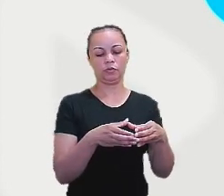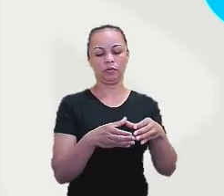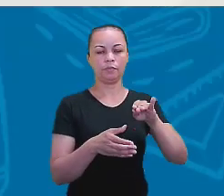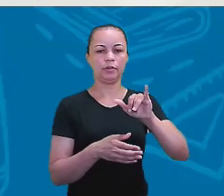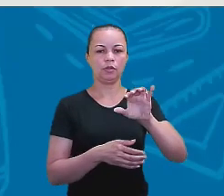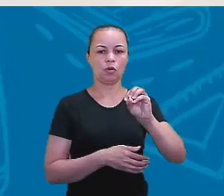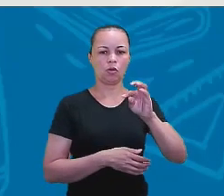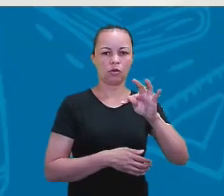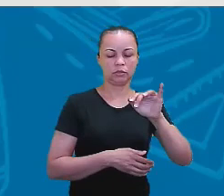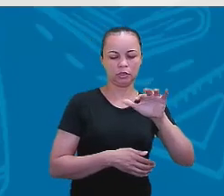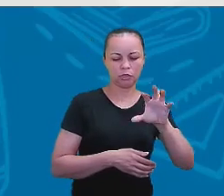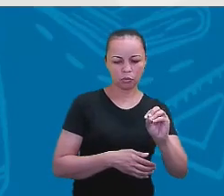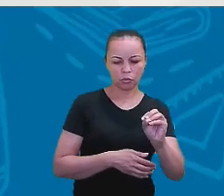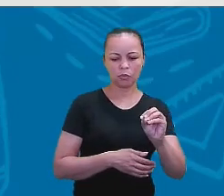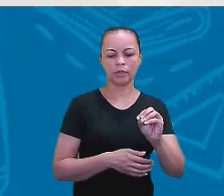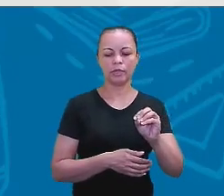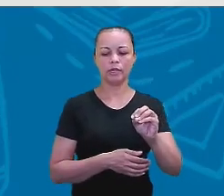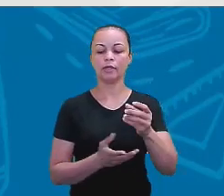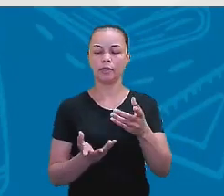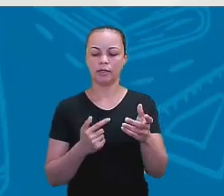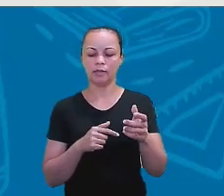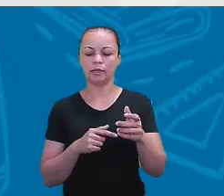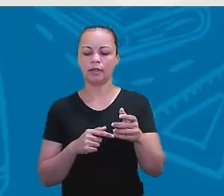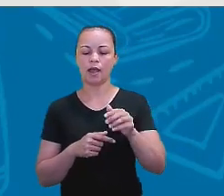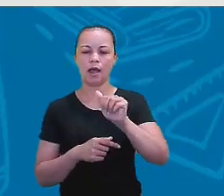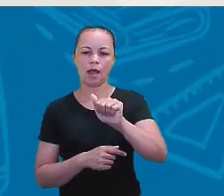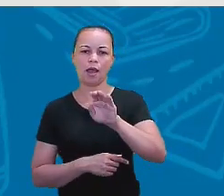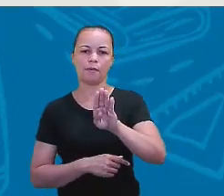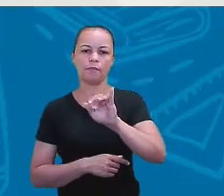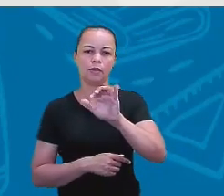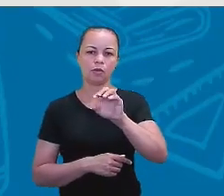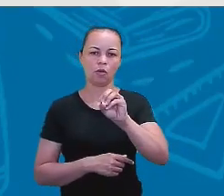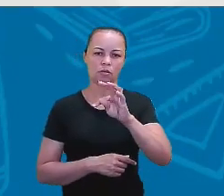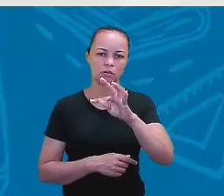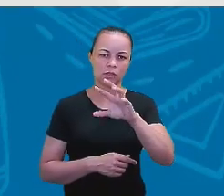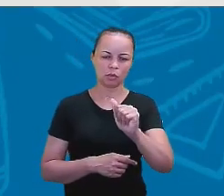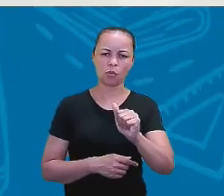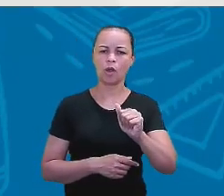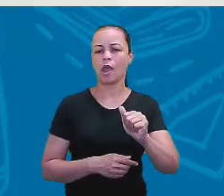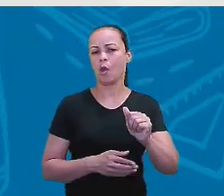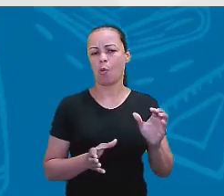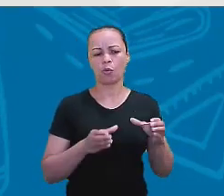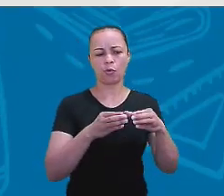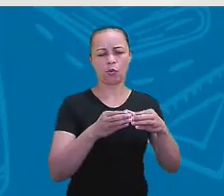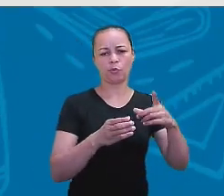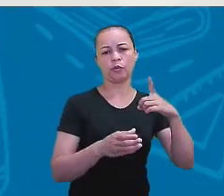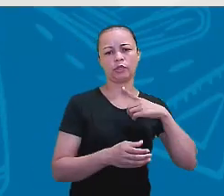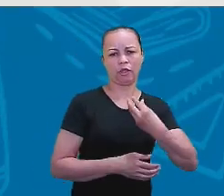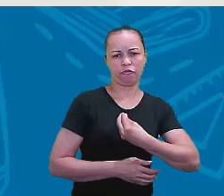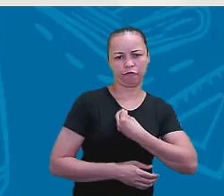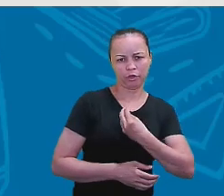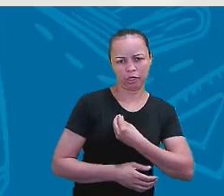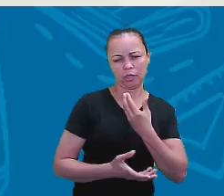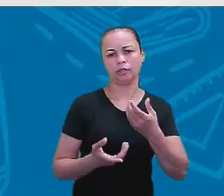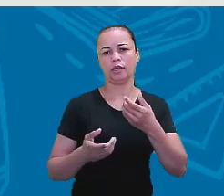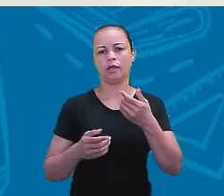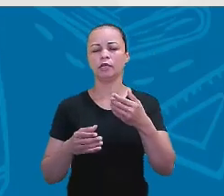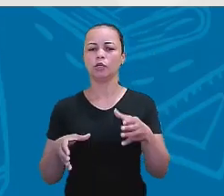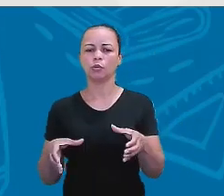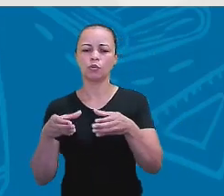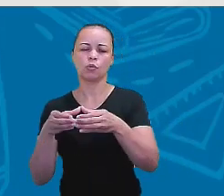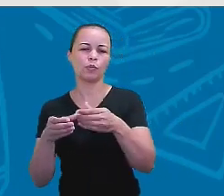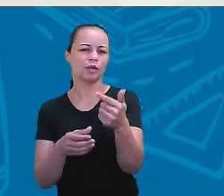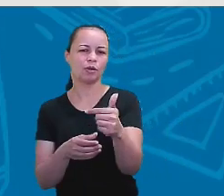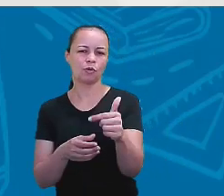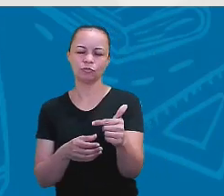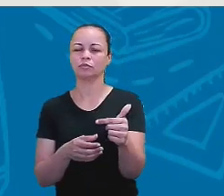vida e por aquilo que não tem vida, gente. Como, por exemplo, a umidade relativa do ar, o clima, né? São a